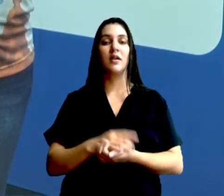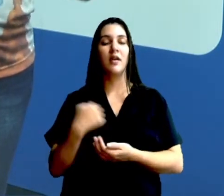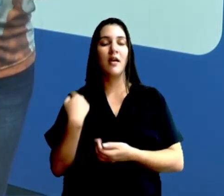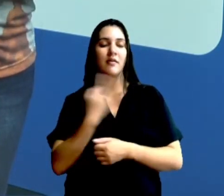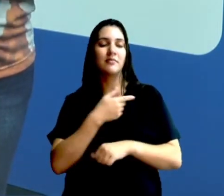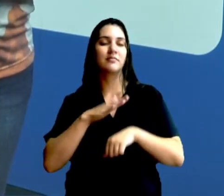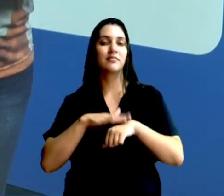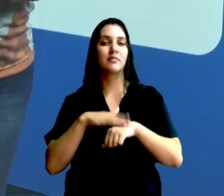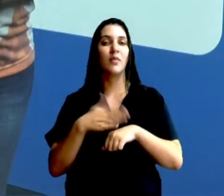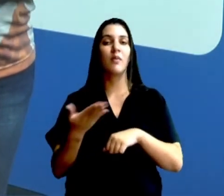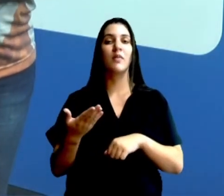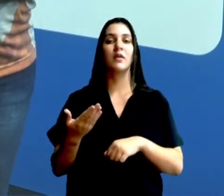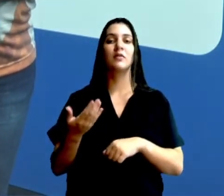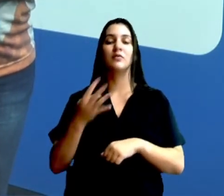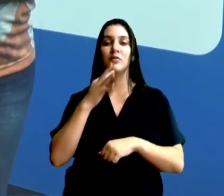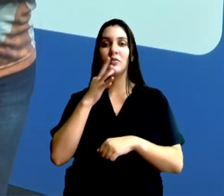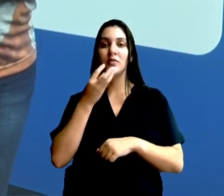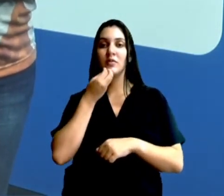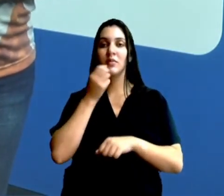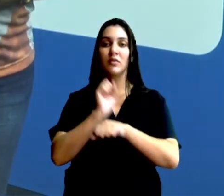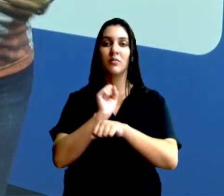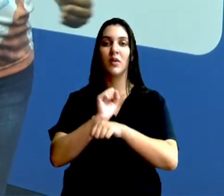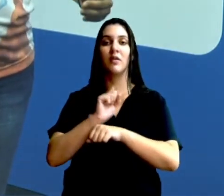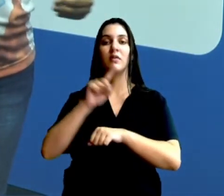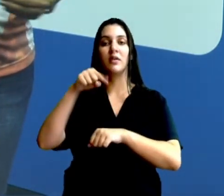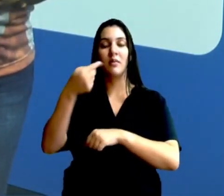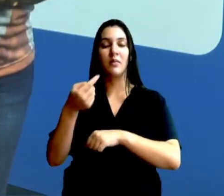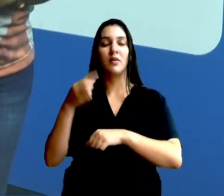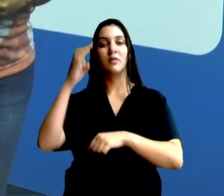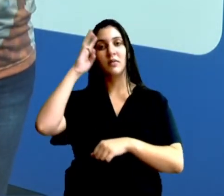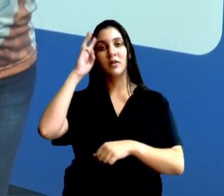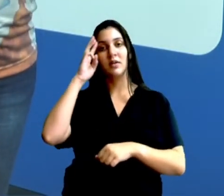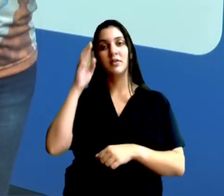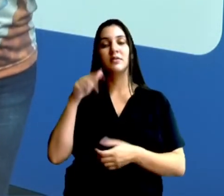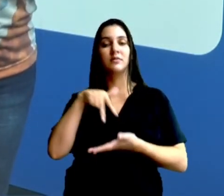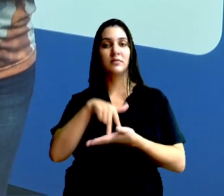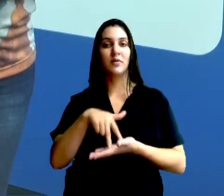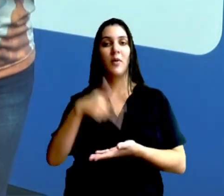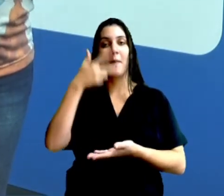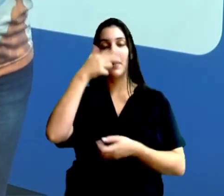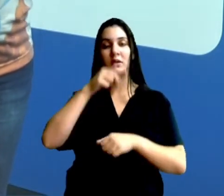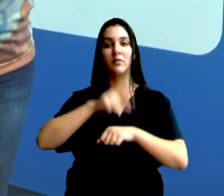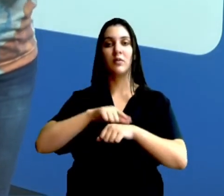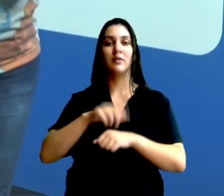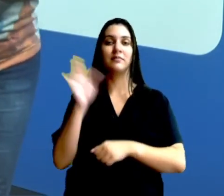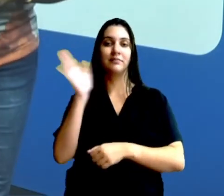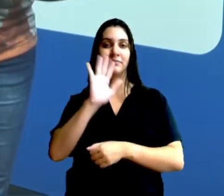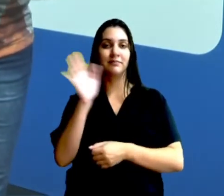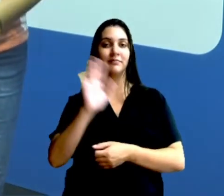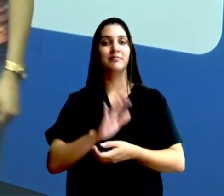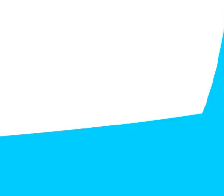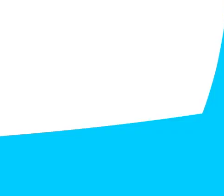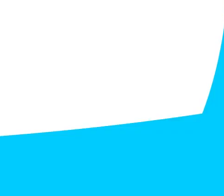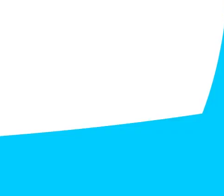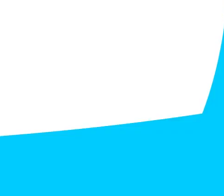esses momentos de conhecimento. E eu espero que na próxima terça você esteja aí no mesmo horário. Até lá!